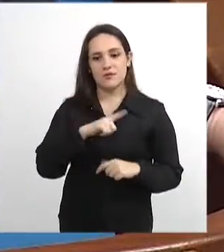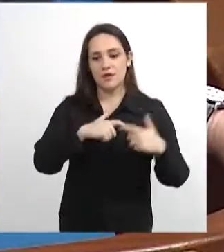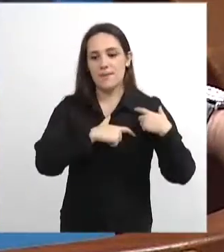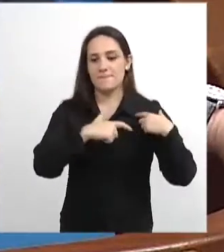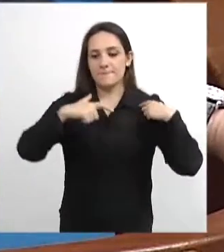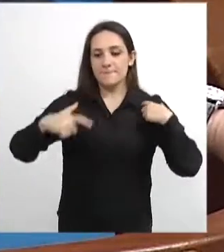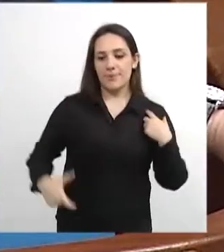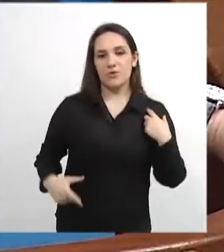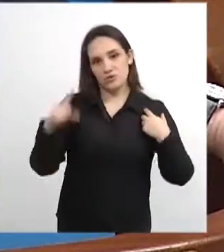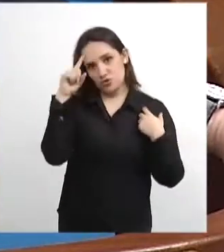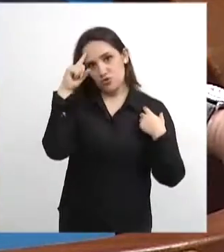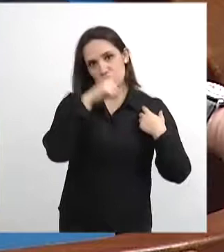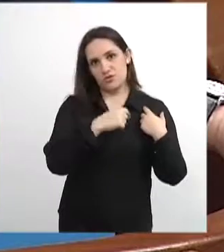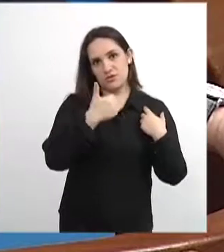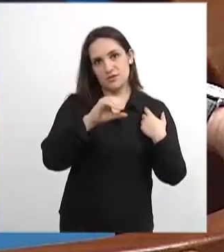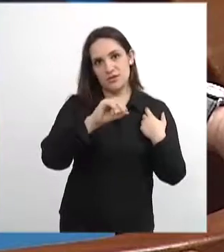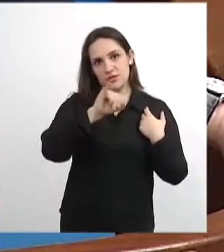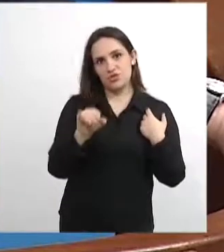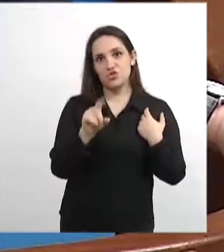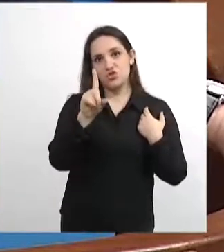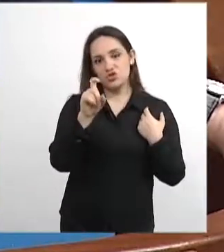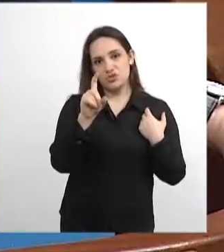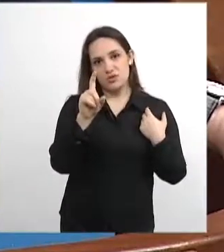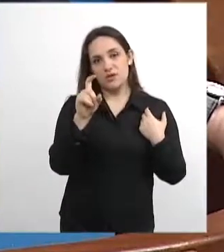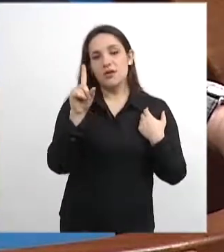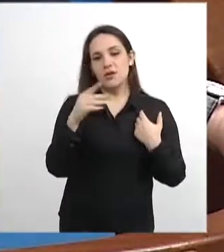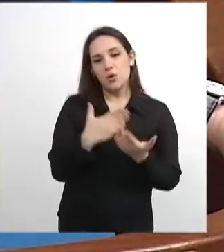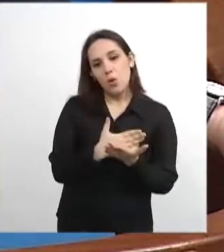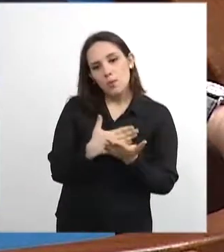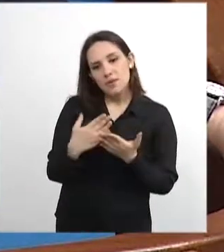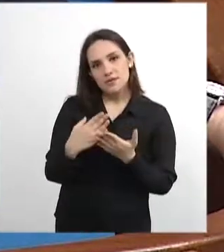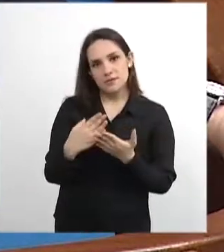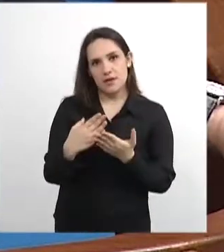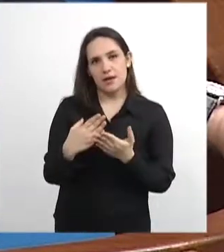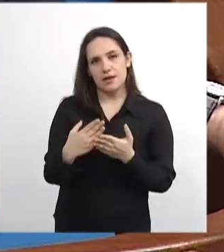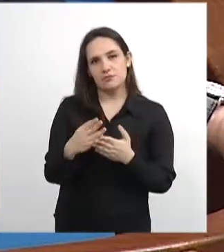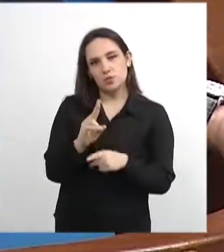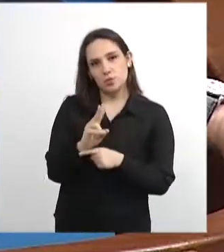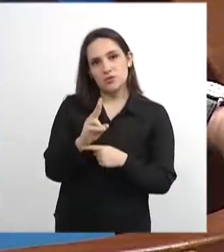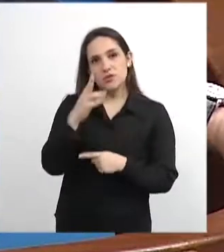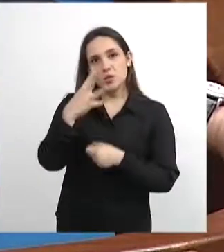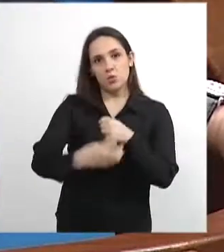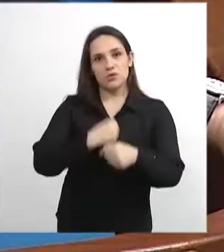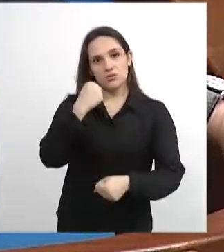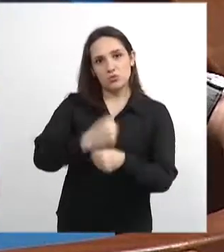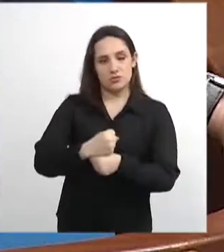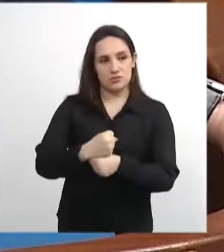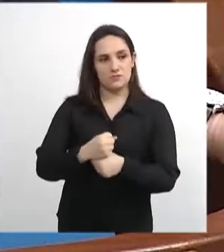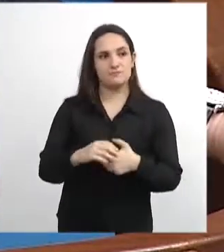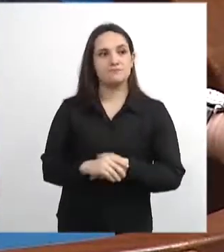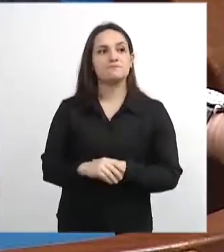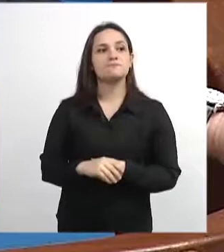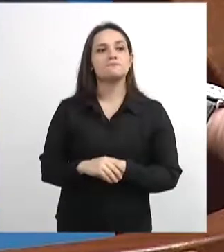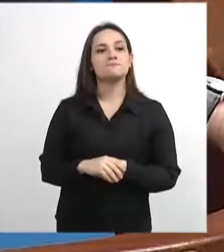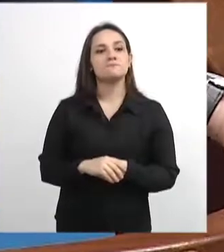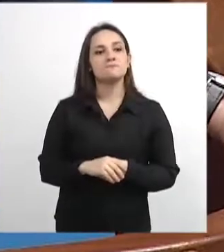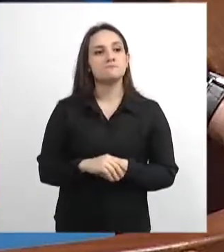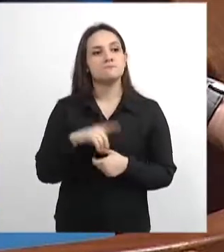no dia 10 de janeiro para um mandato de 4 anos.